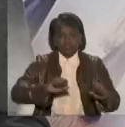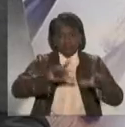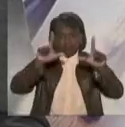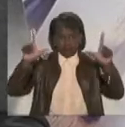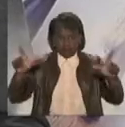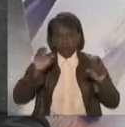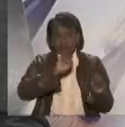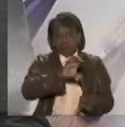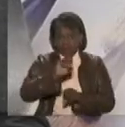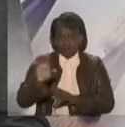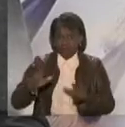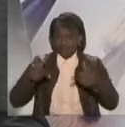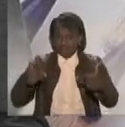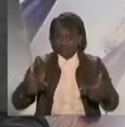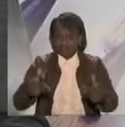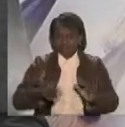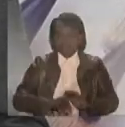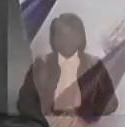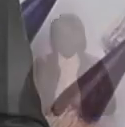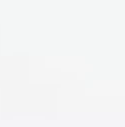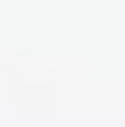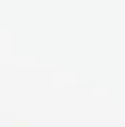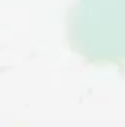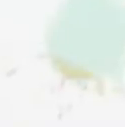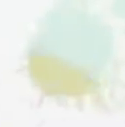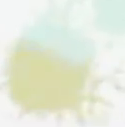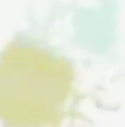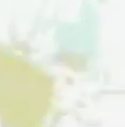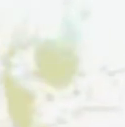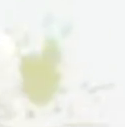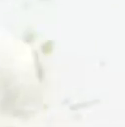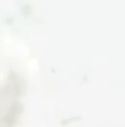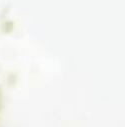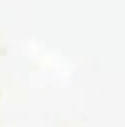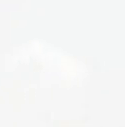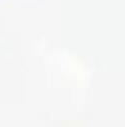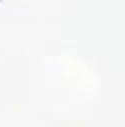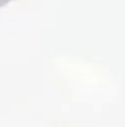a gente, está no ar o Educação.